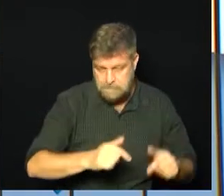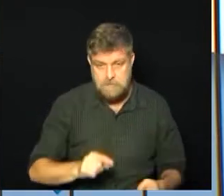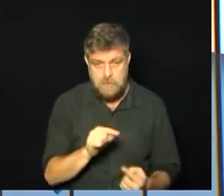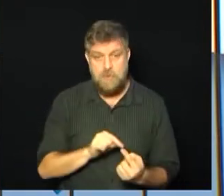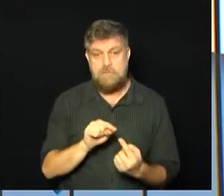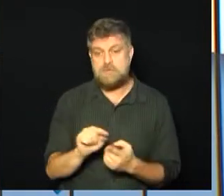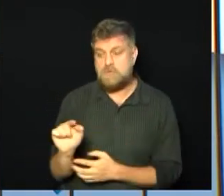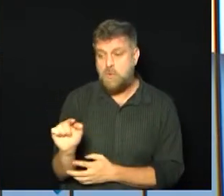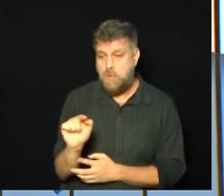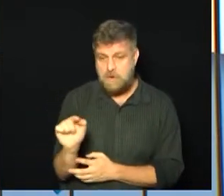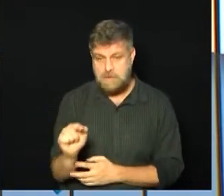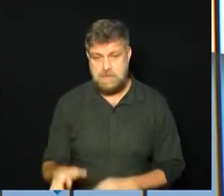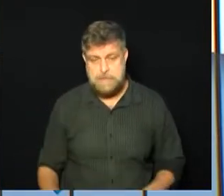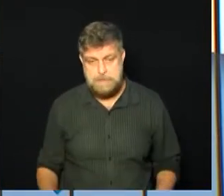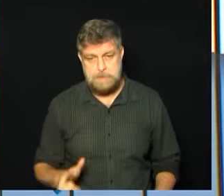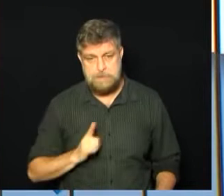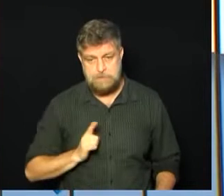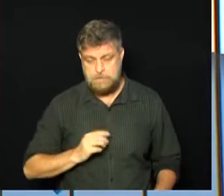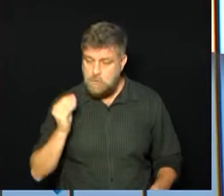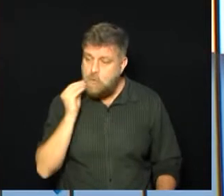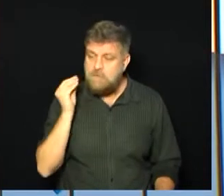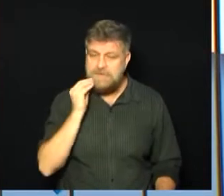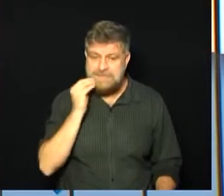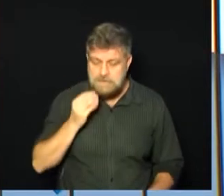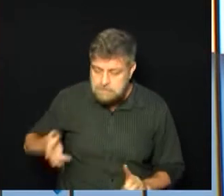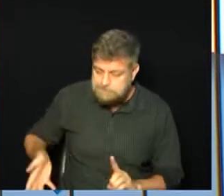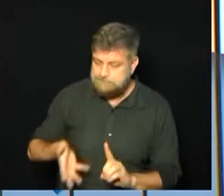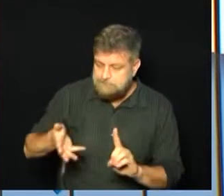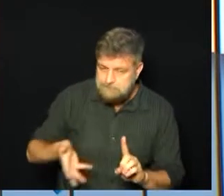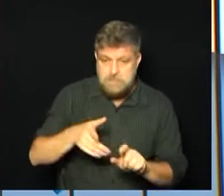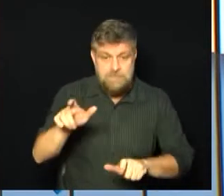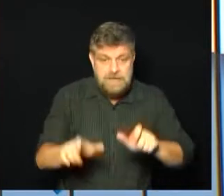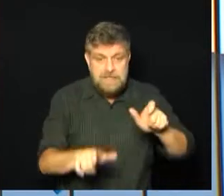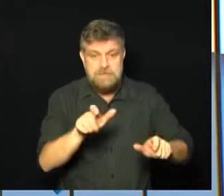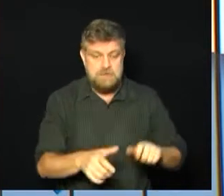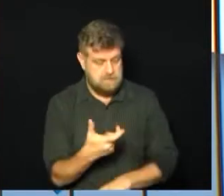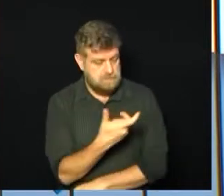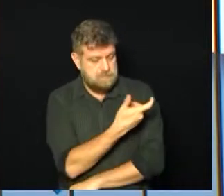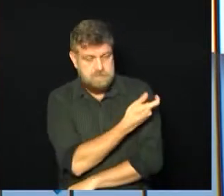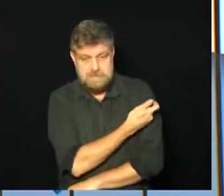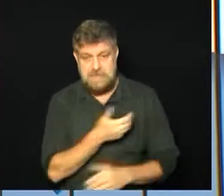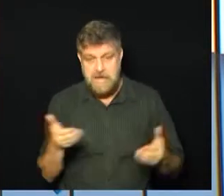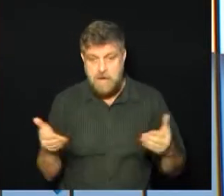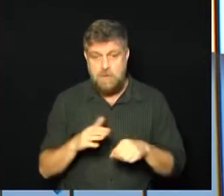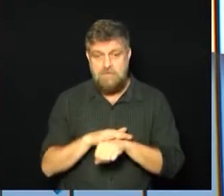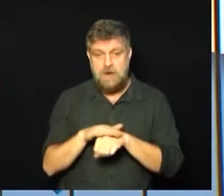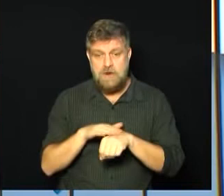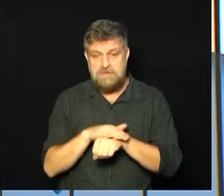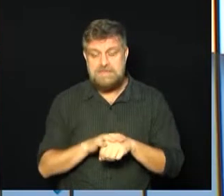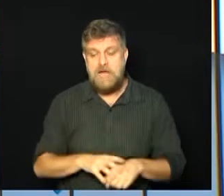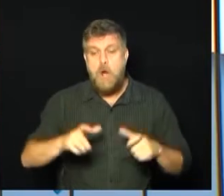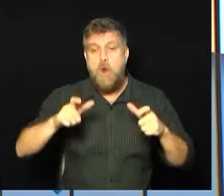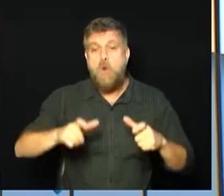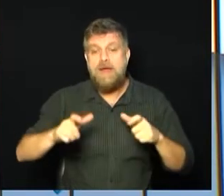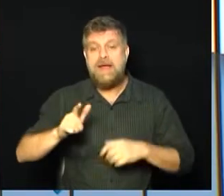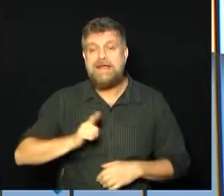justamente para que ela possa aí dar oportunidade para que mais gente se vacine. Então, a gente vai agora falar dos locais onde